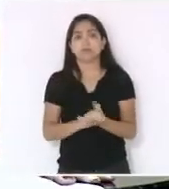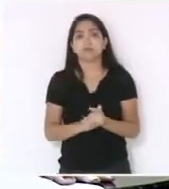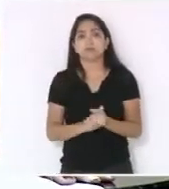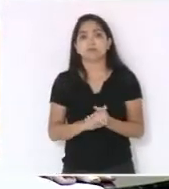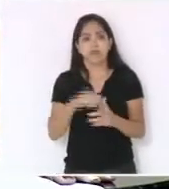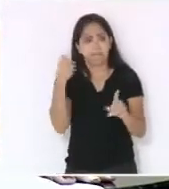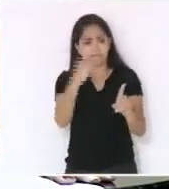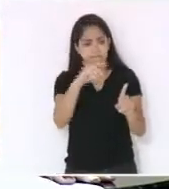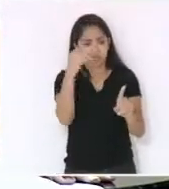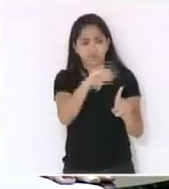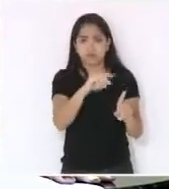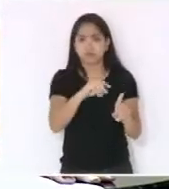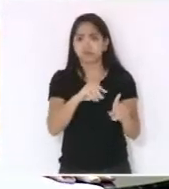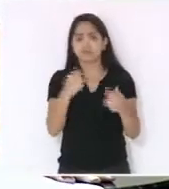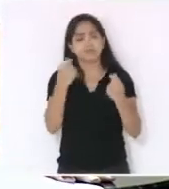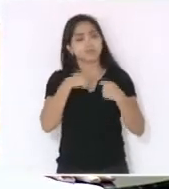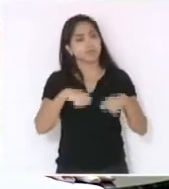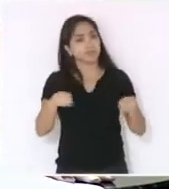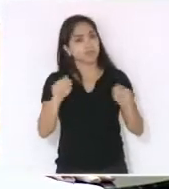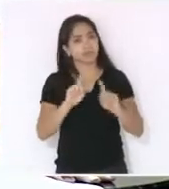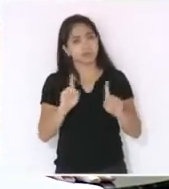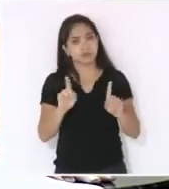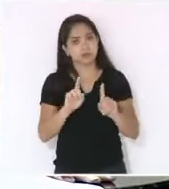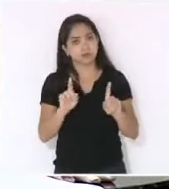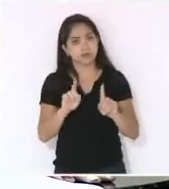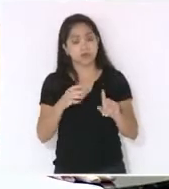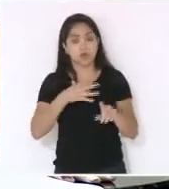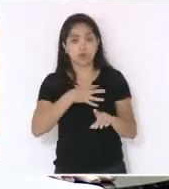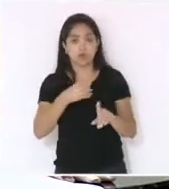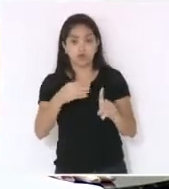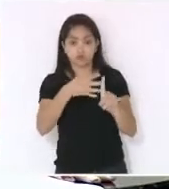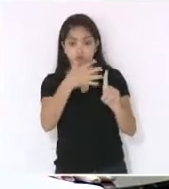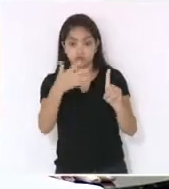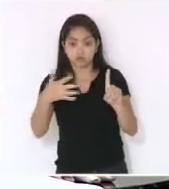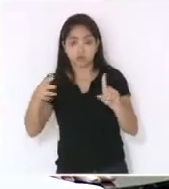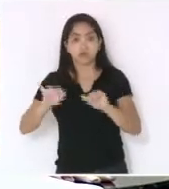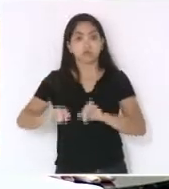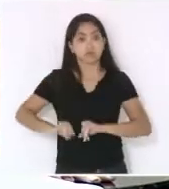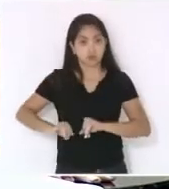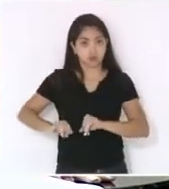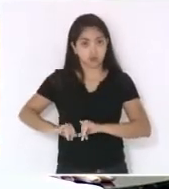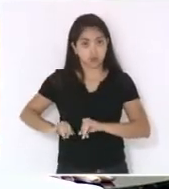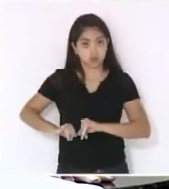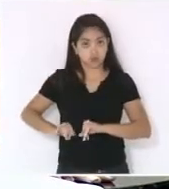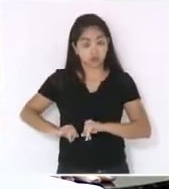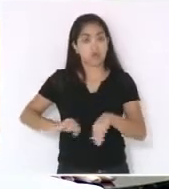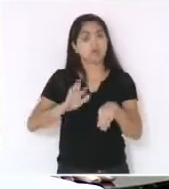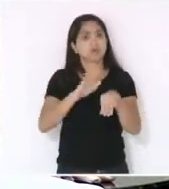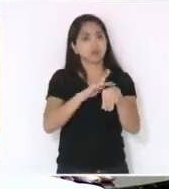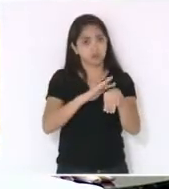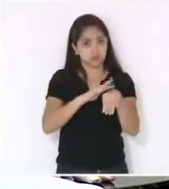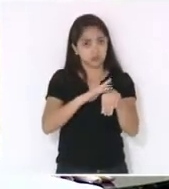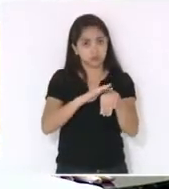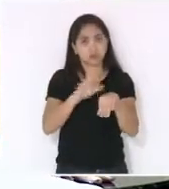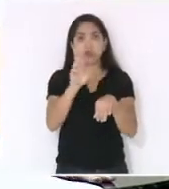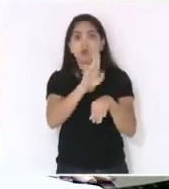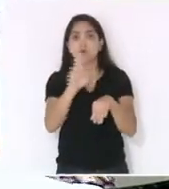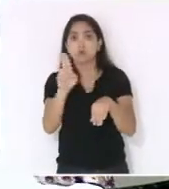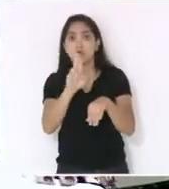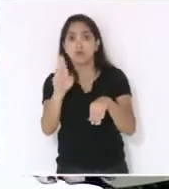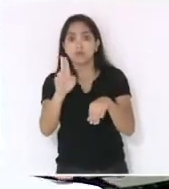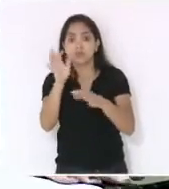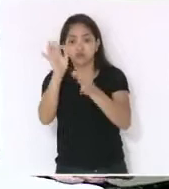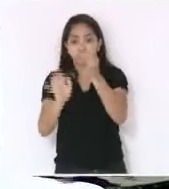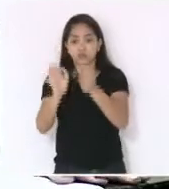corrigidos. Nossos filhos LGBTs sofrem, sim, de uma doença terrível, chamada